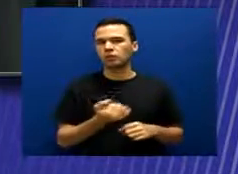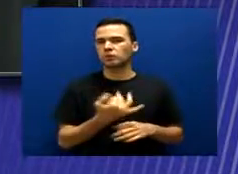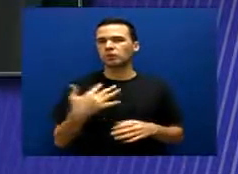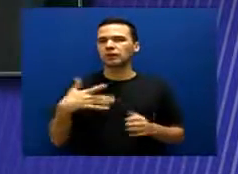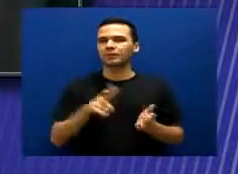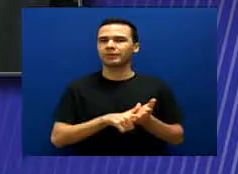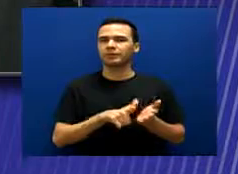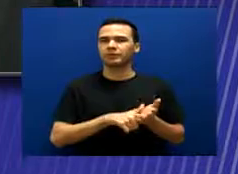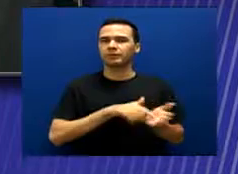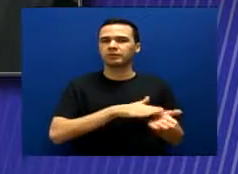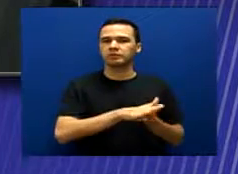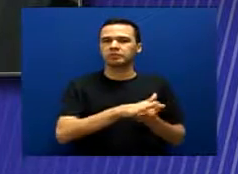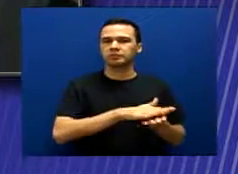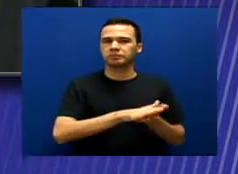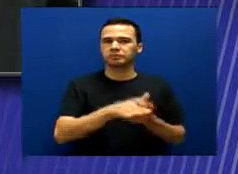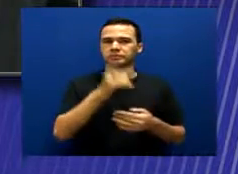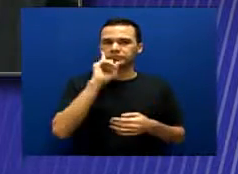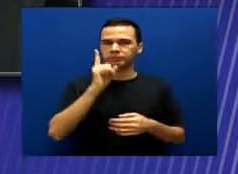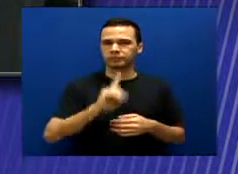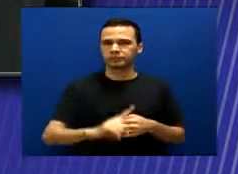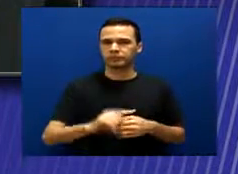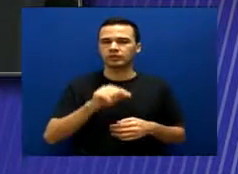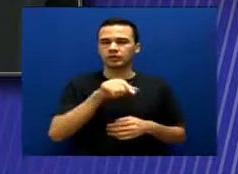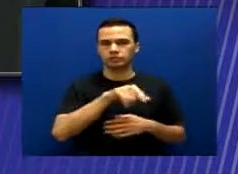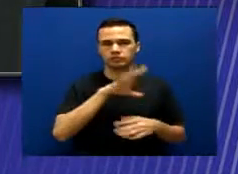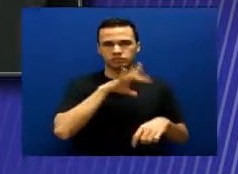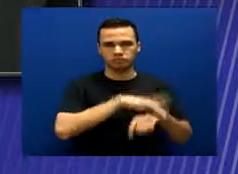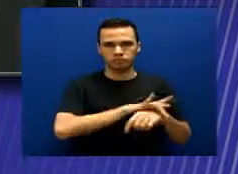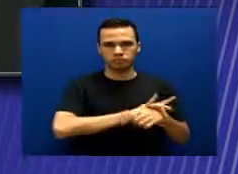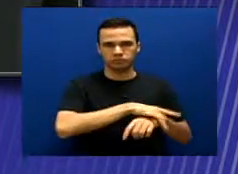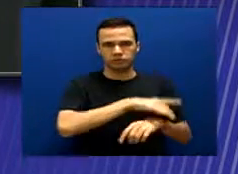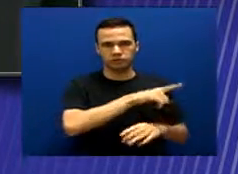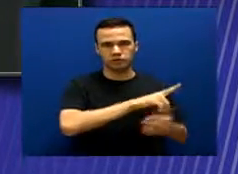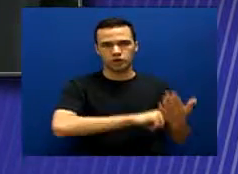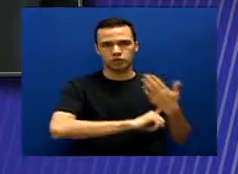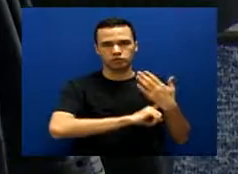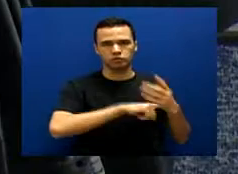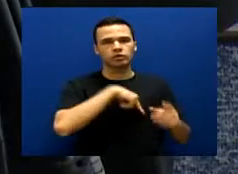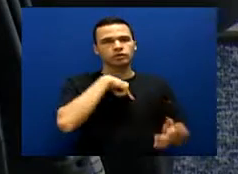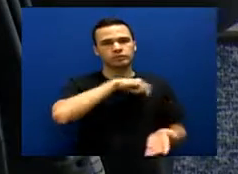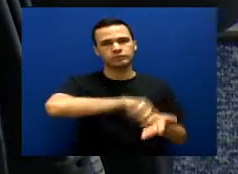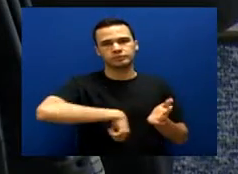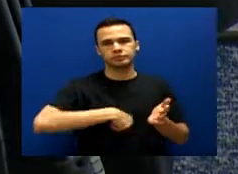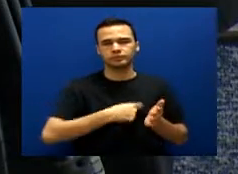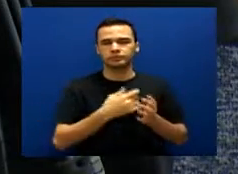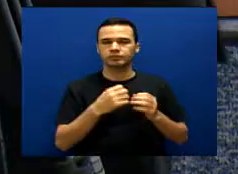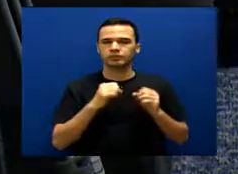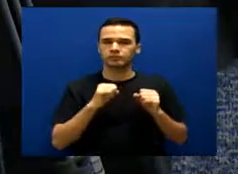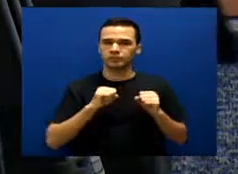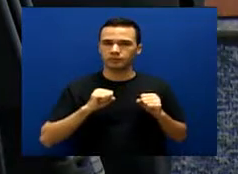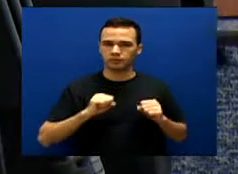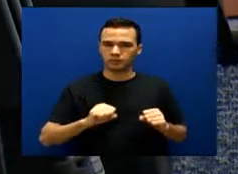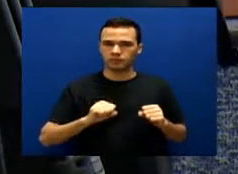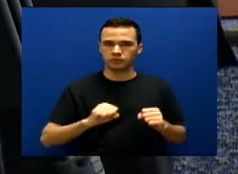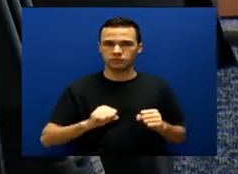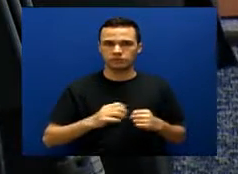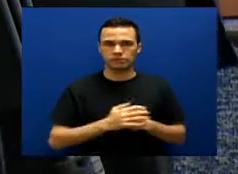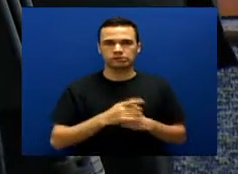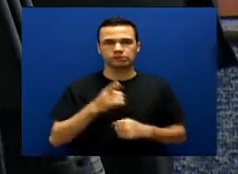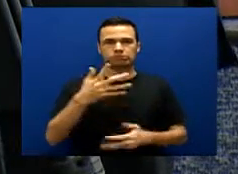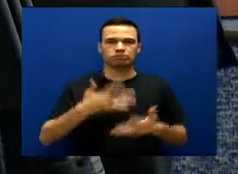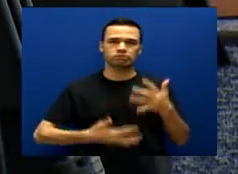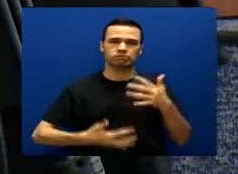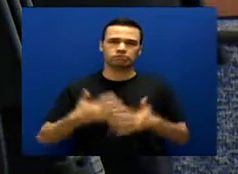uma quantidade. Então, assim, como é um convênio, e ainda a gente vai assinar esse convênio, talvez isso pudesse